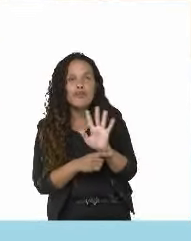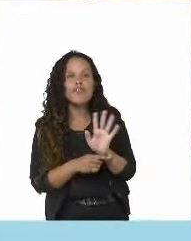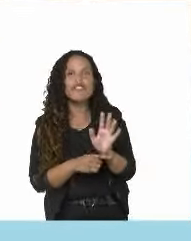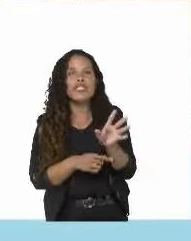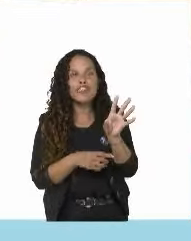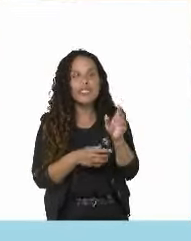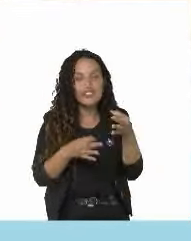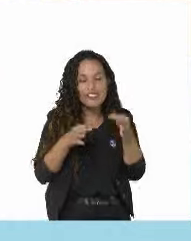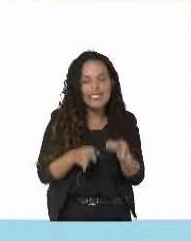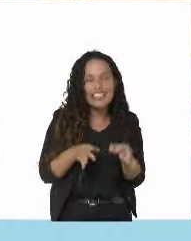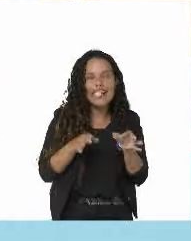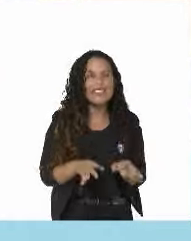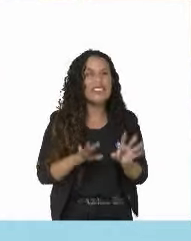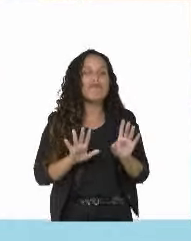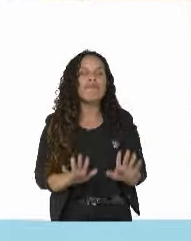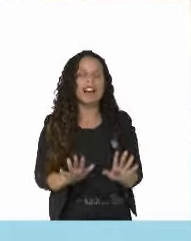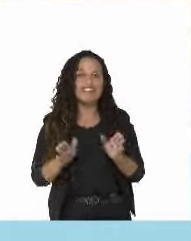difícil.